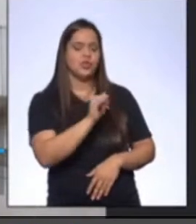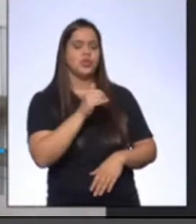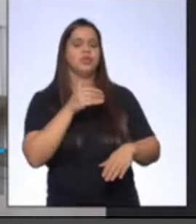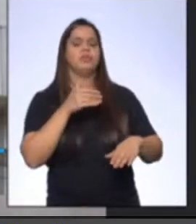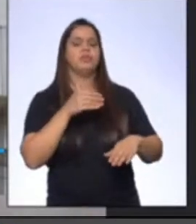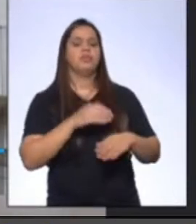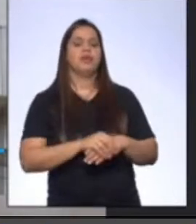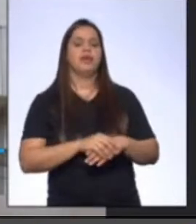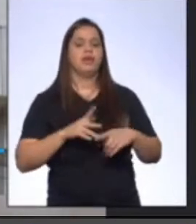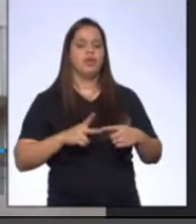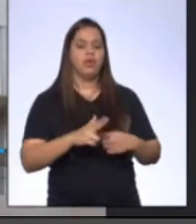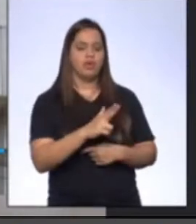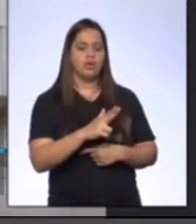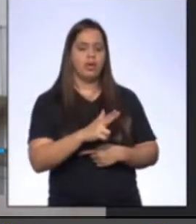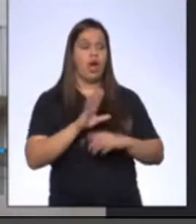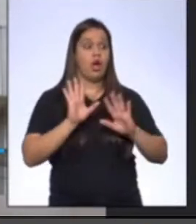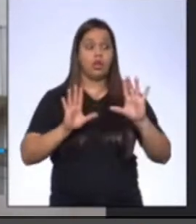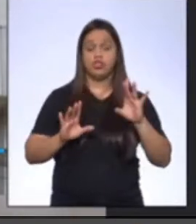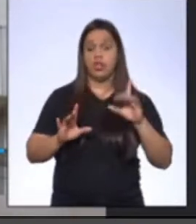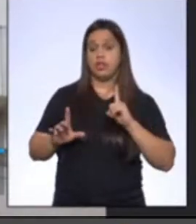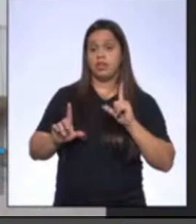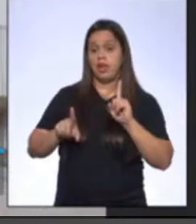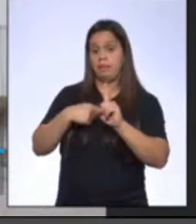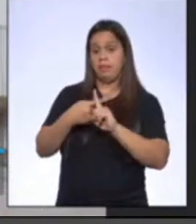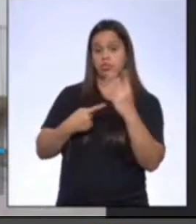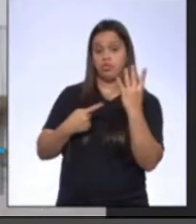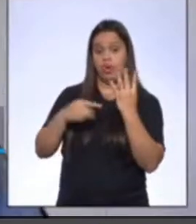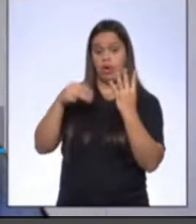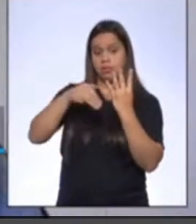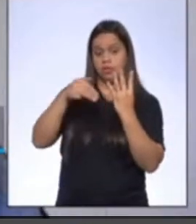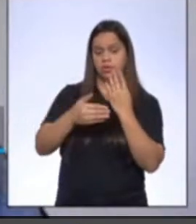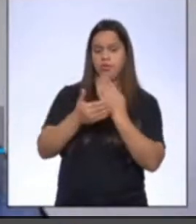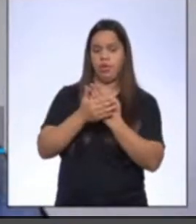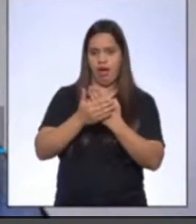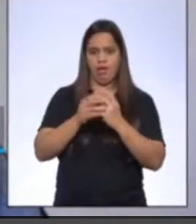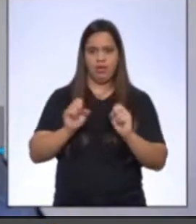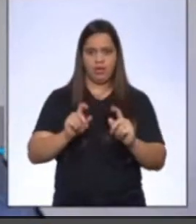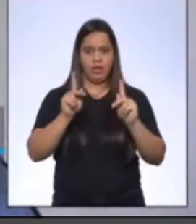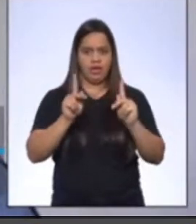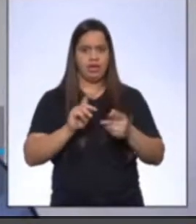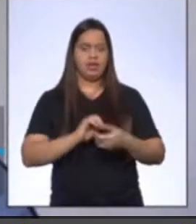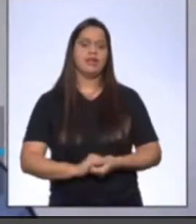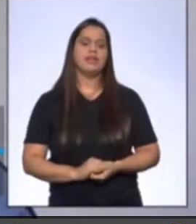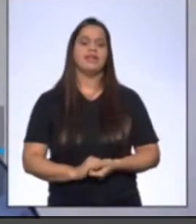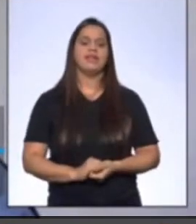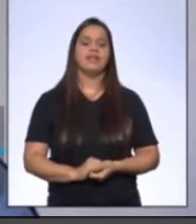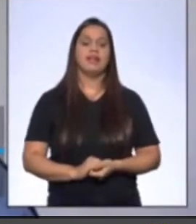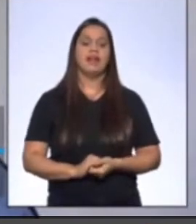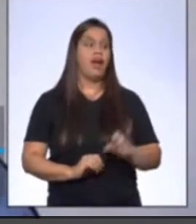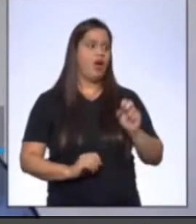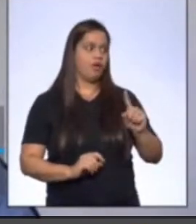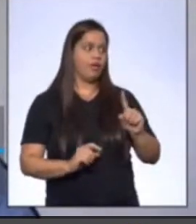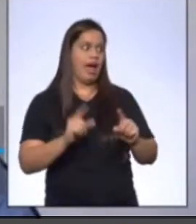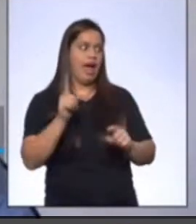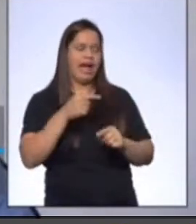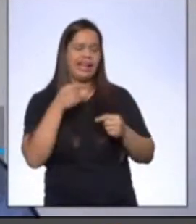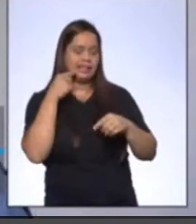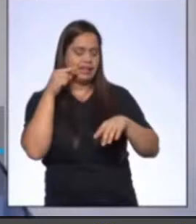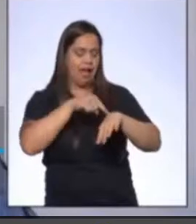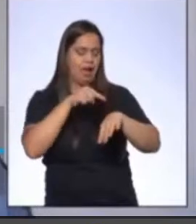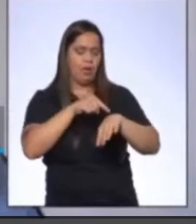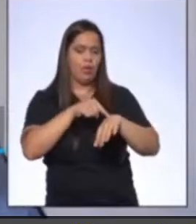mas só temos mais 4 minutinhos, tá? Tudo bem, muito obrigado. Ela está de olho no relógio, que